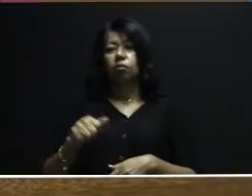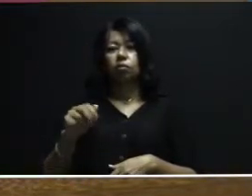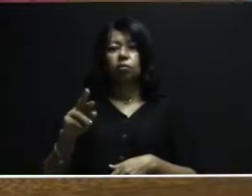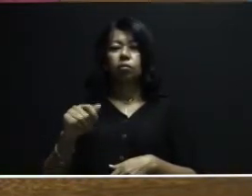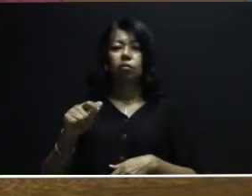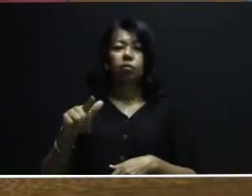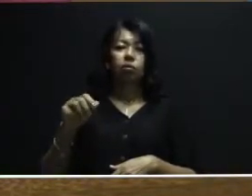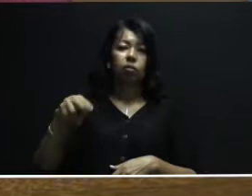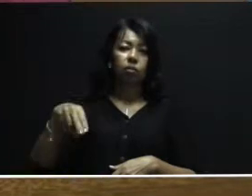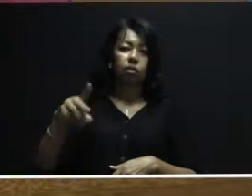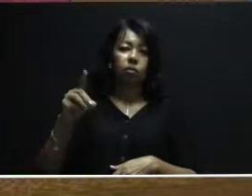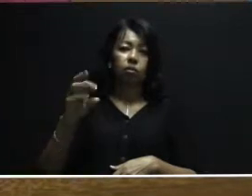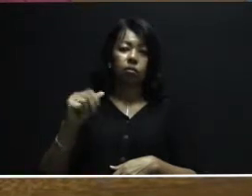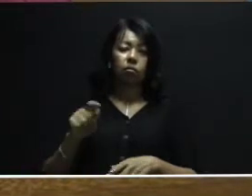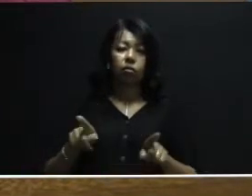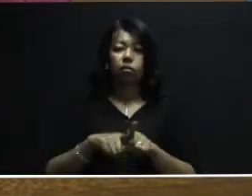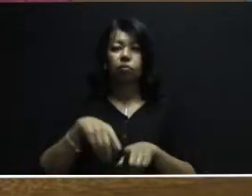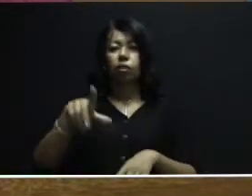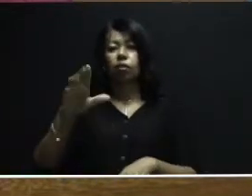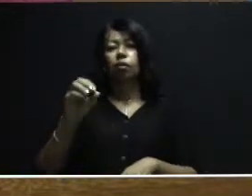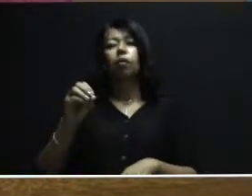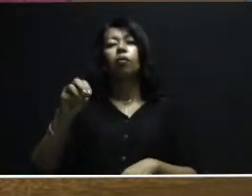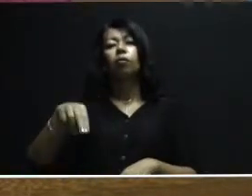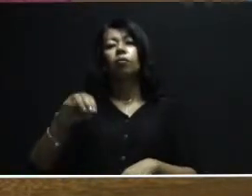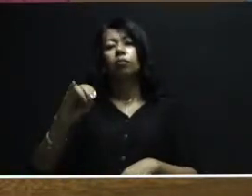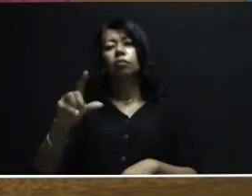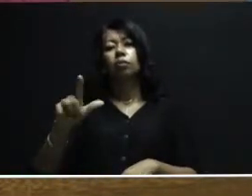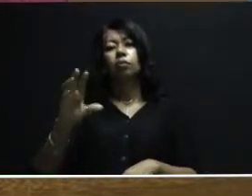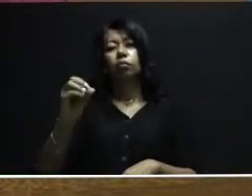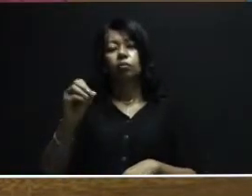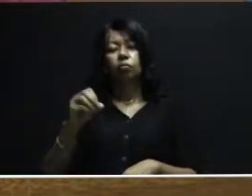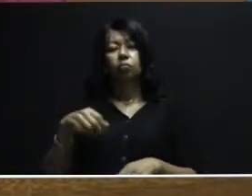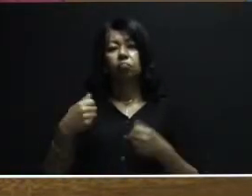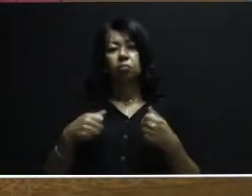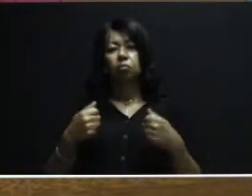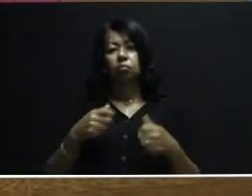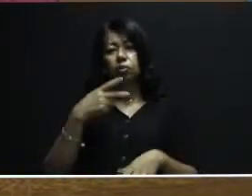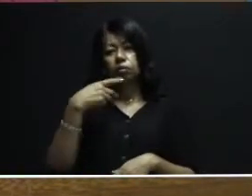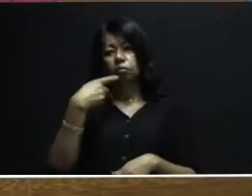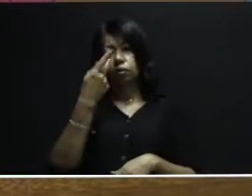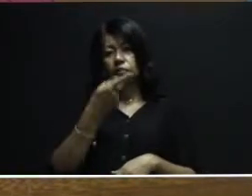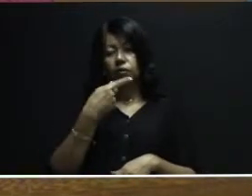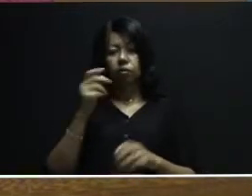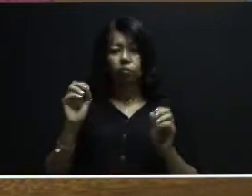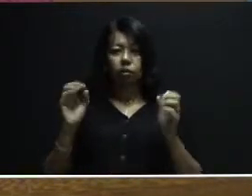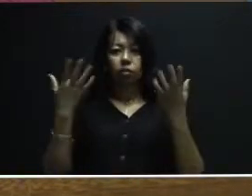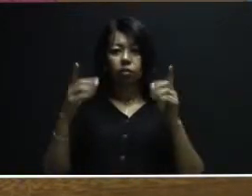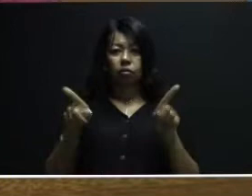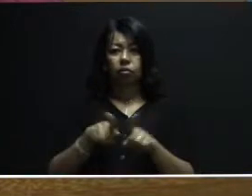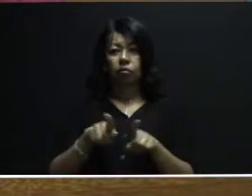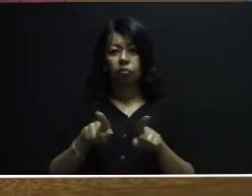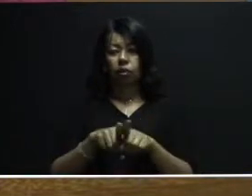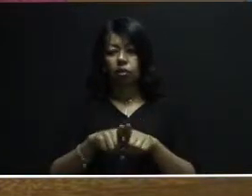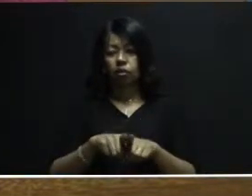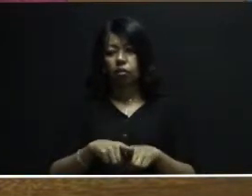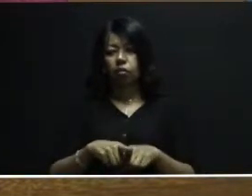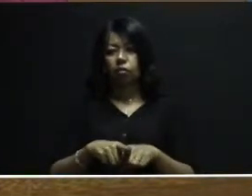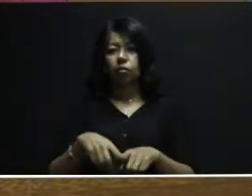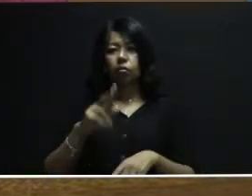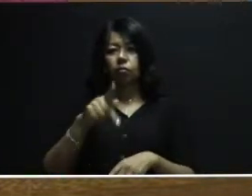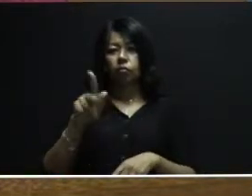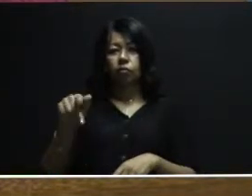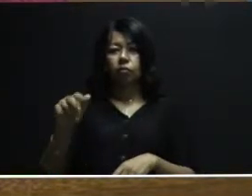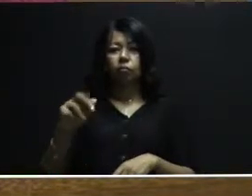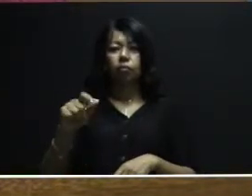tá? Professor Leonildo Gork, tá? Que também não podemos deixar de homenageá-lo também, tá? Professor